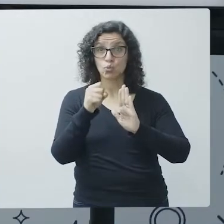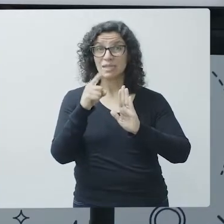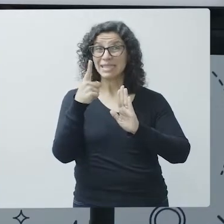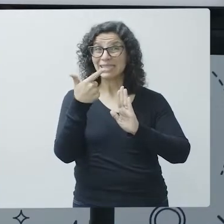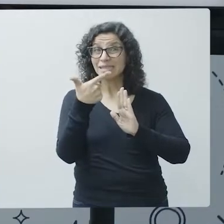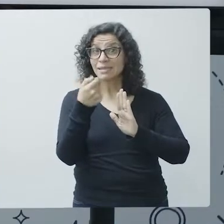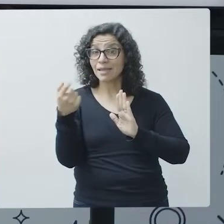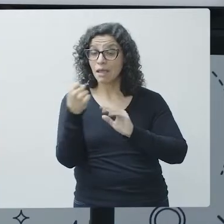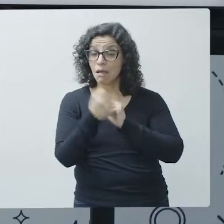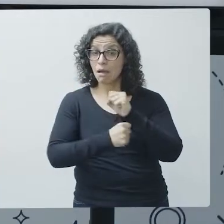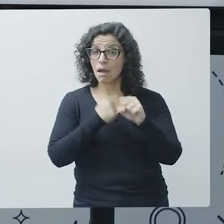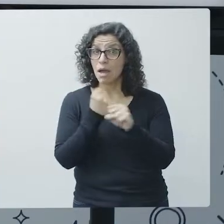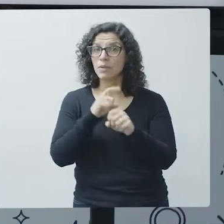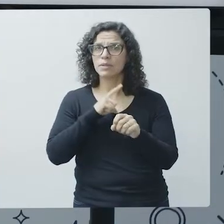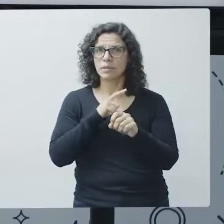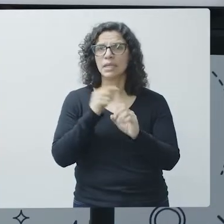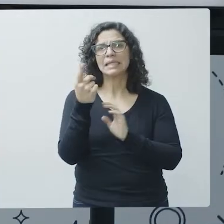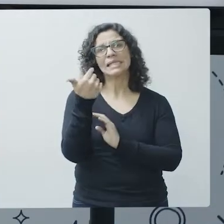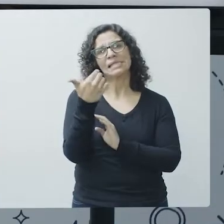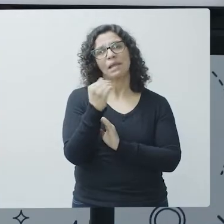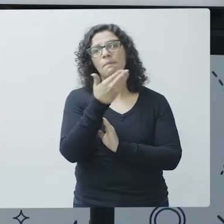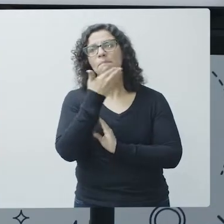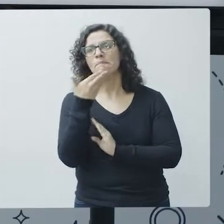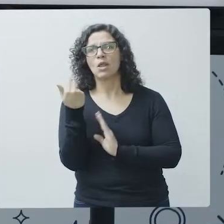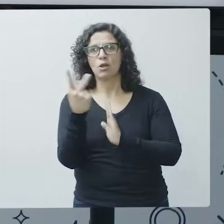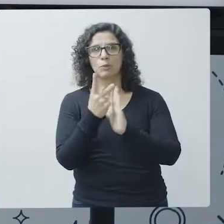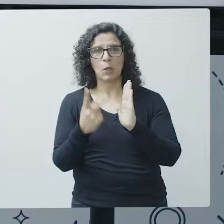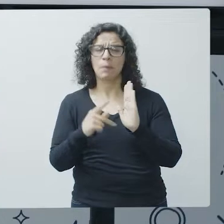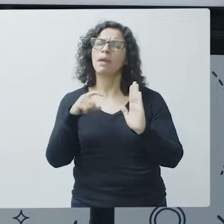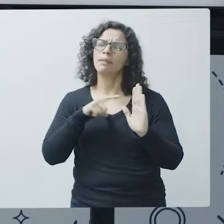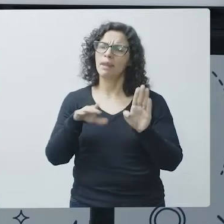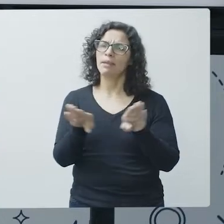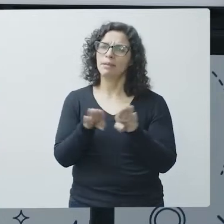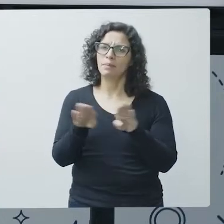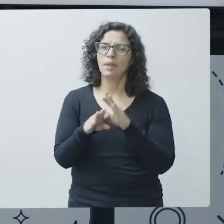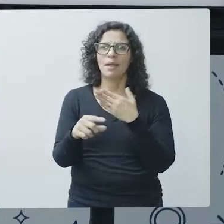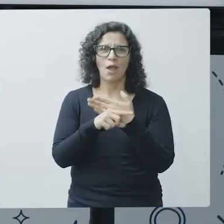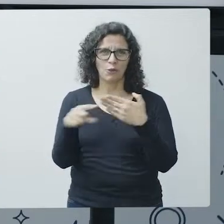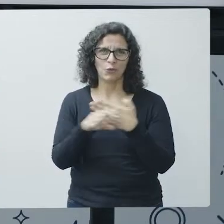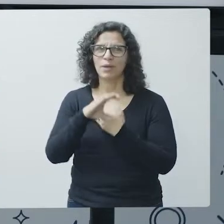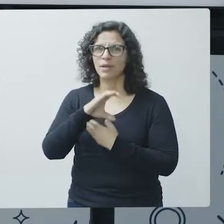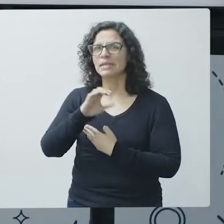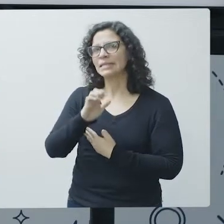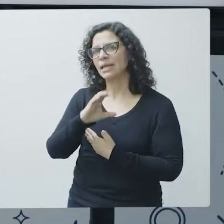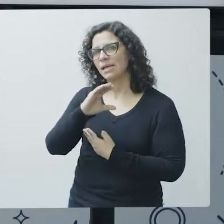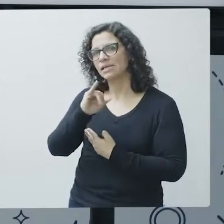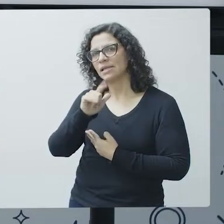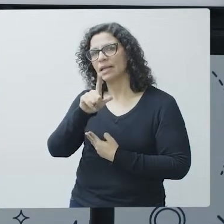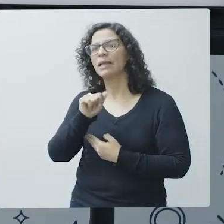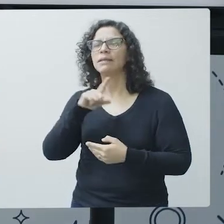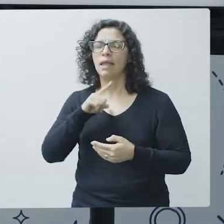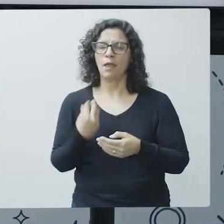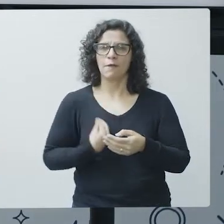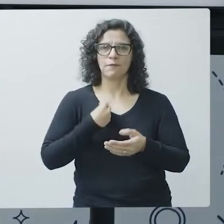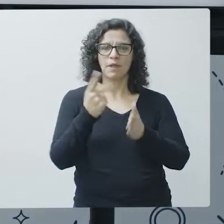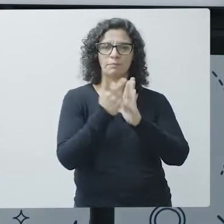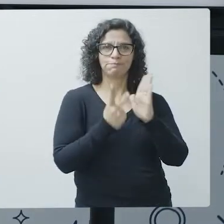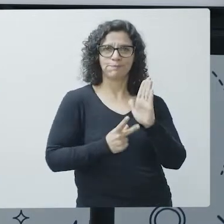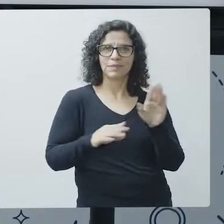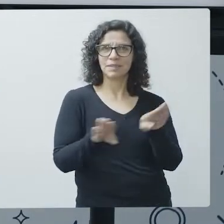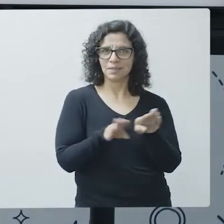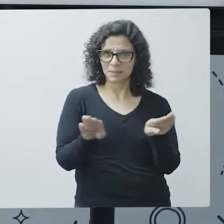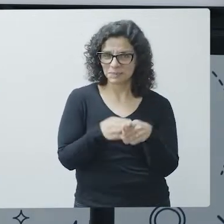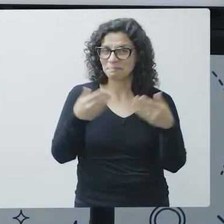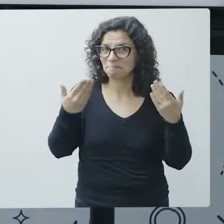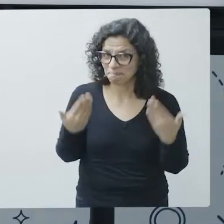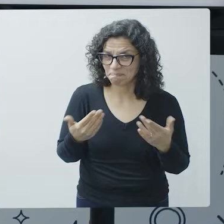e é claro que quem não poderia faltar aqui nessa obra, os 100 melhores poemas, óbvio que não poderia faltar a nossa autora de hoje,